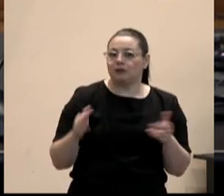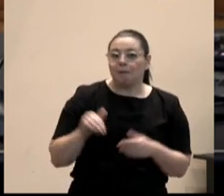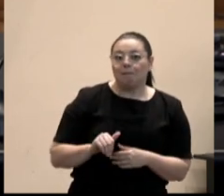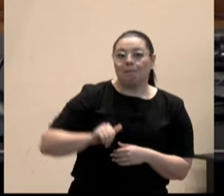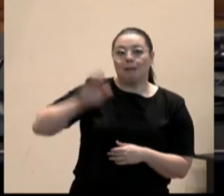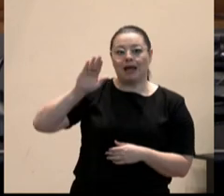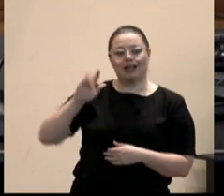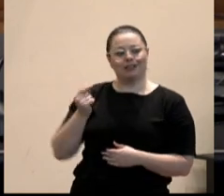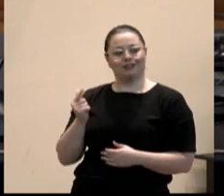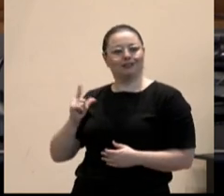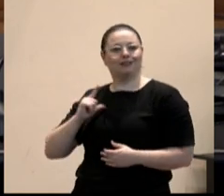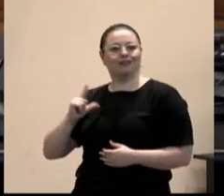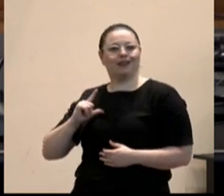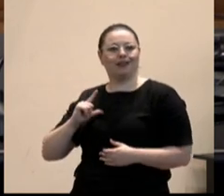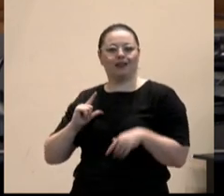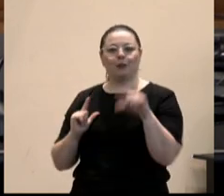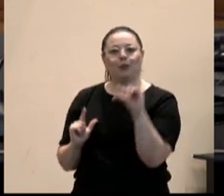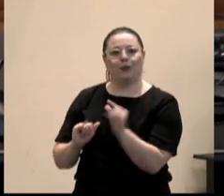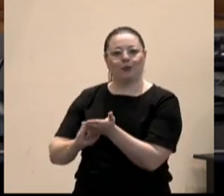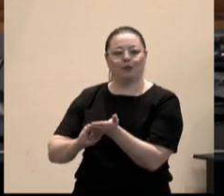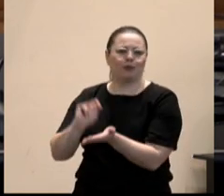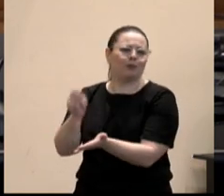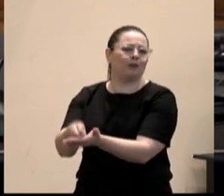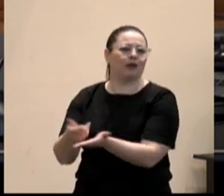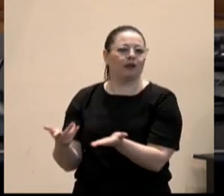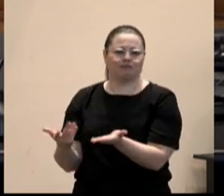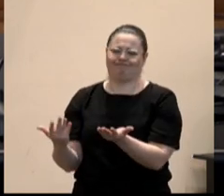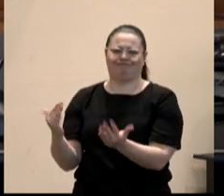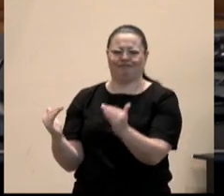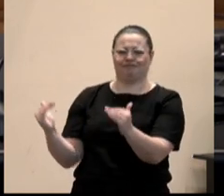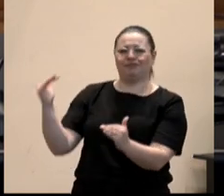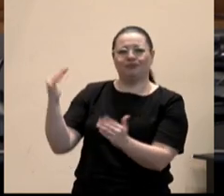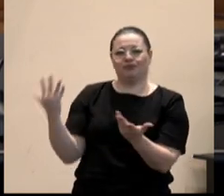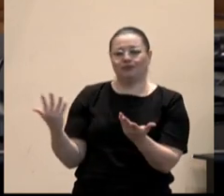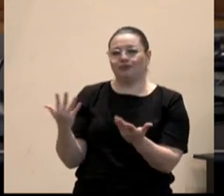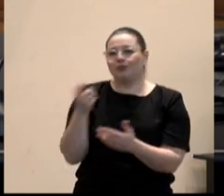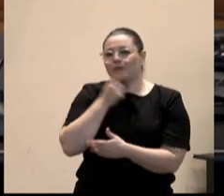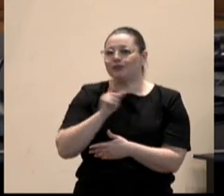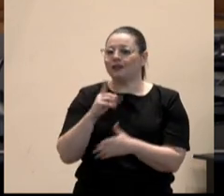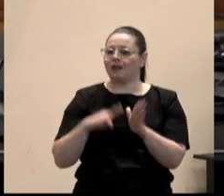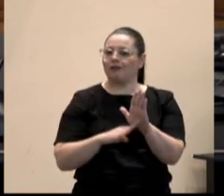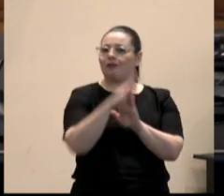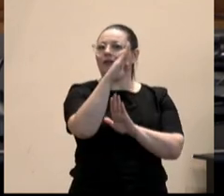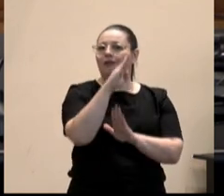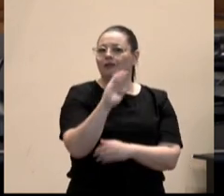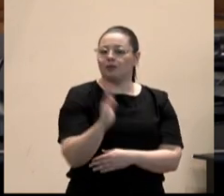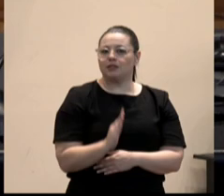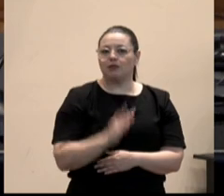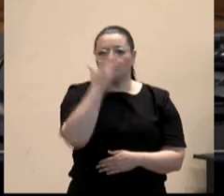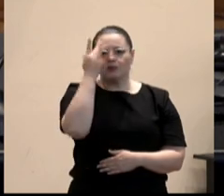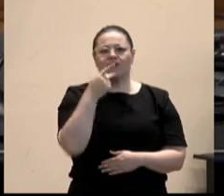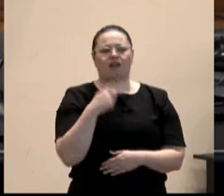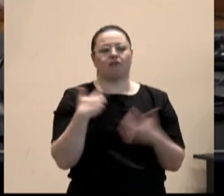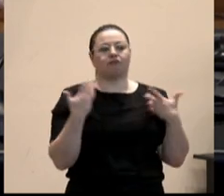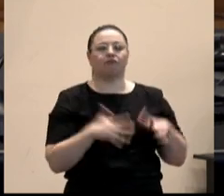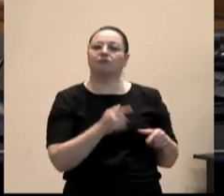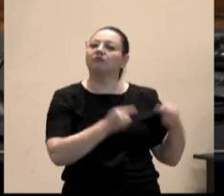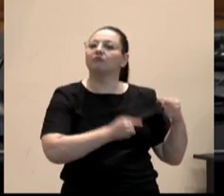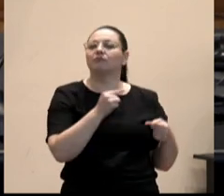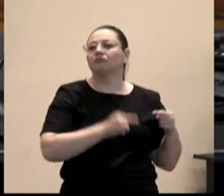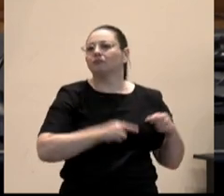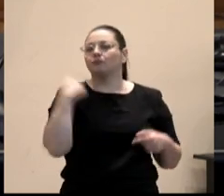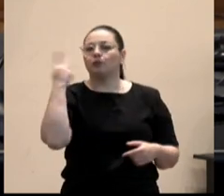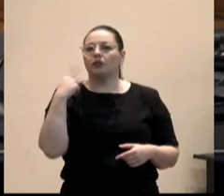tu paga, a gente não vai avançar. E as pessoas dizem, não quero discutir política.